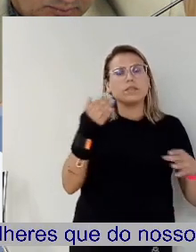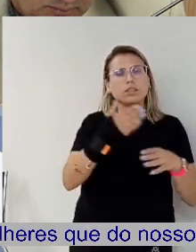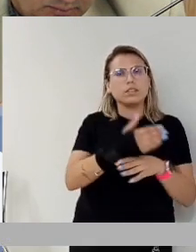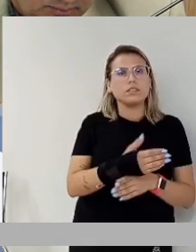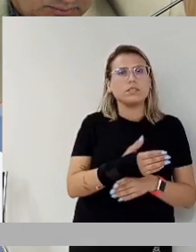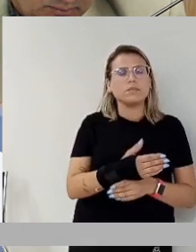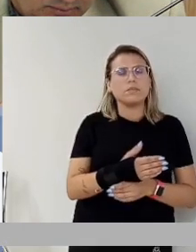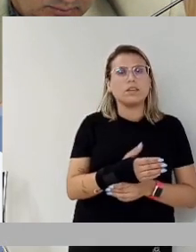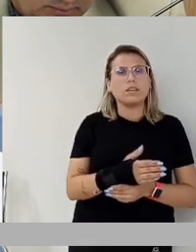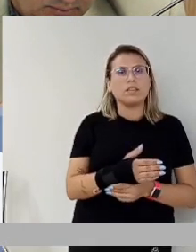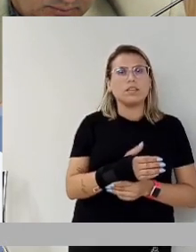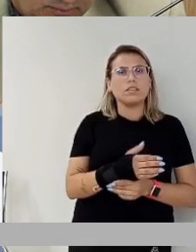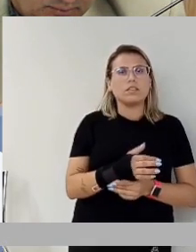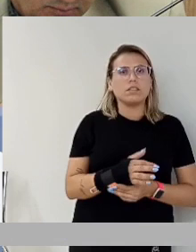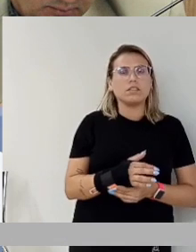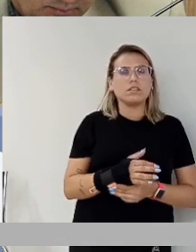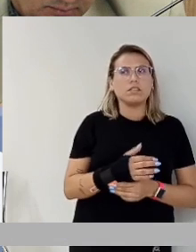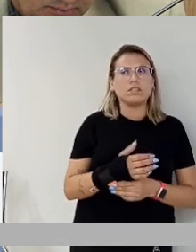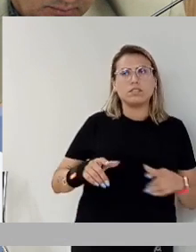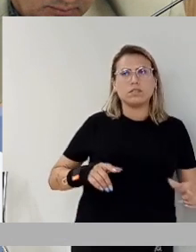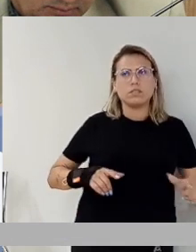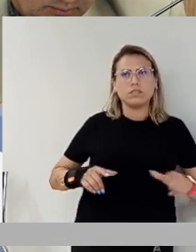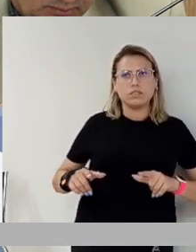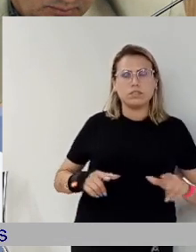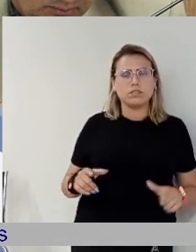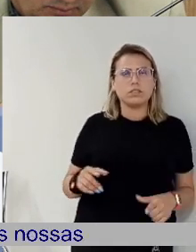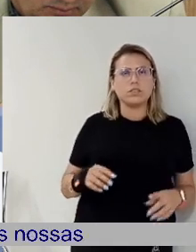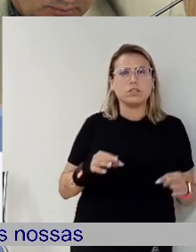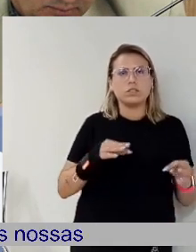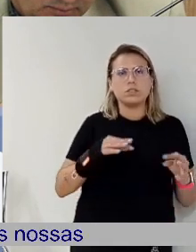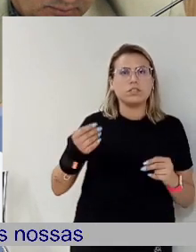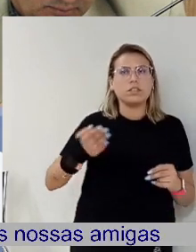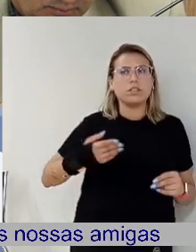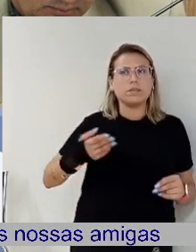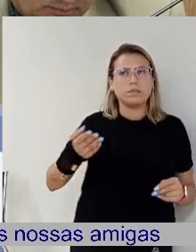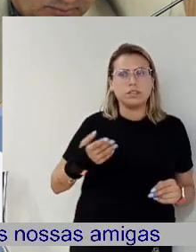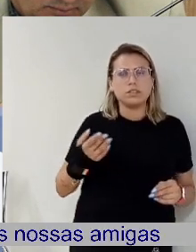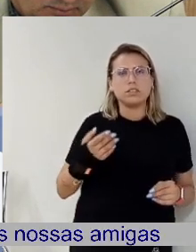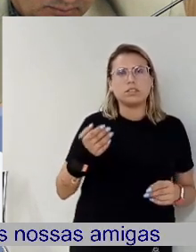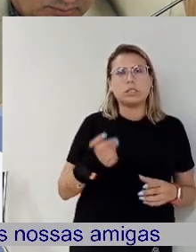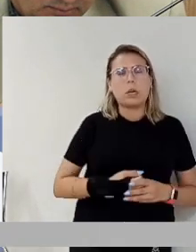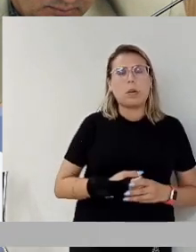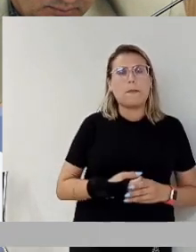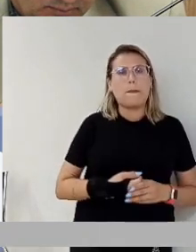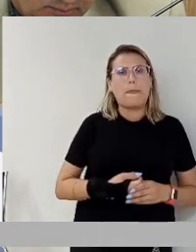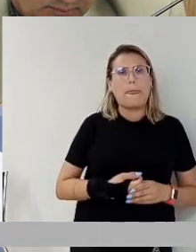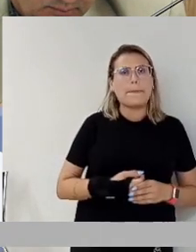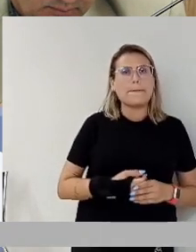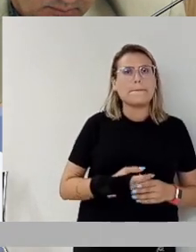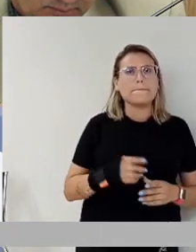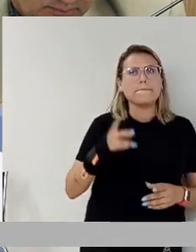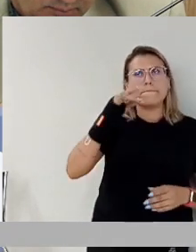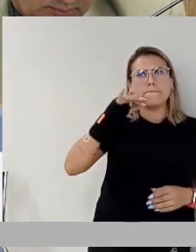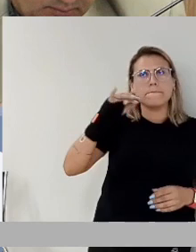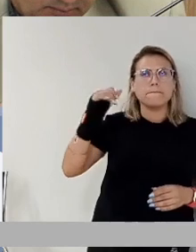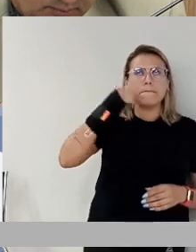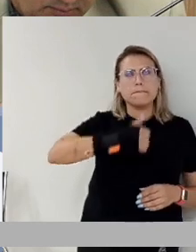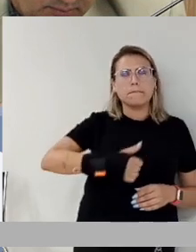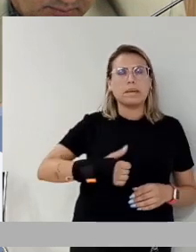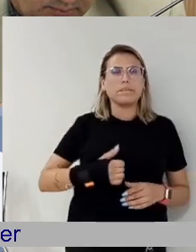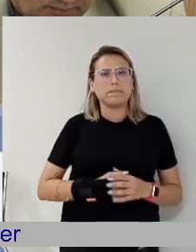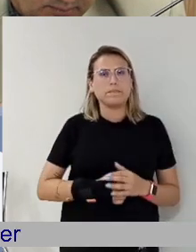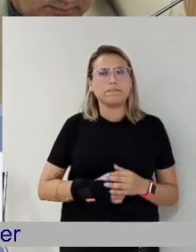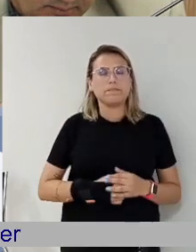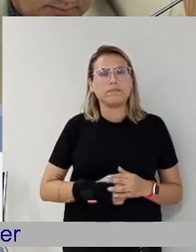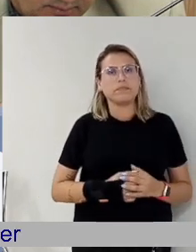do Norte servidoras a todas as nossas amigas comemoração do dia da mulher mulher